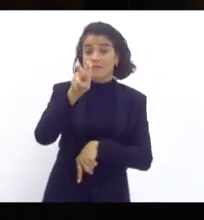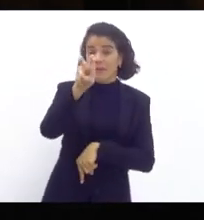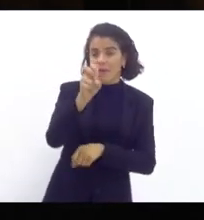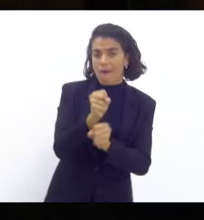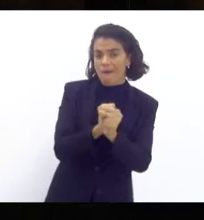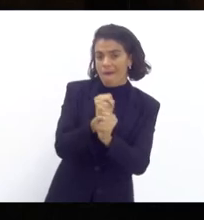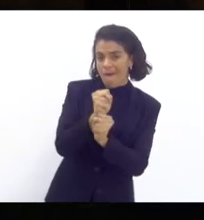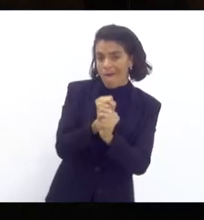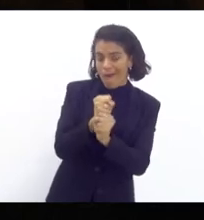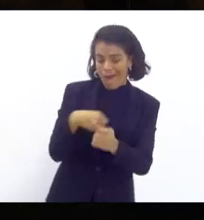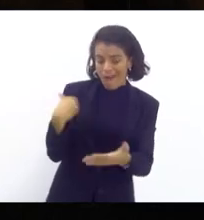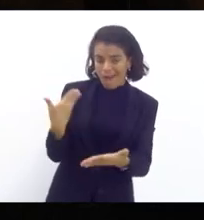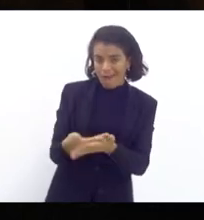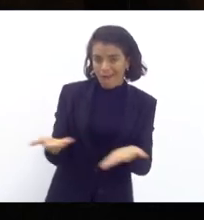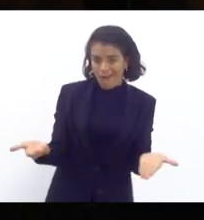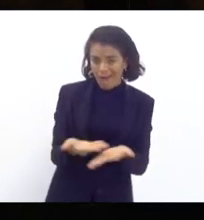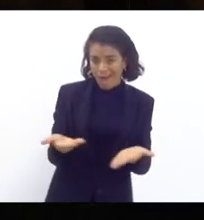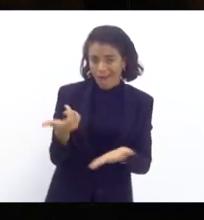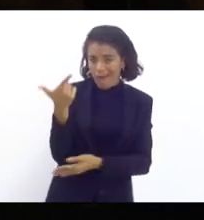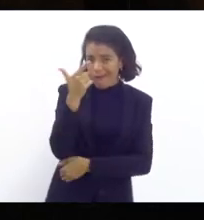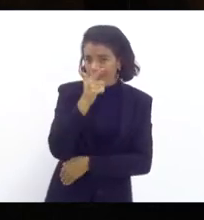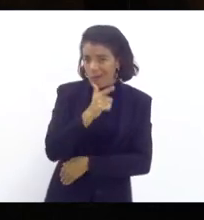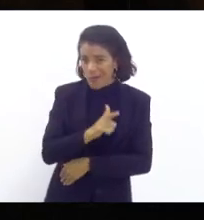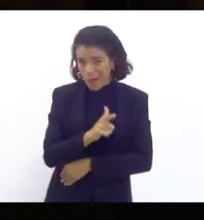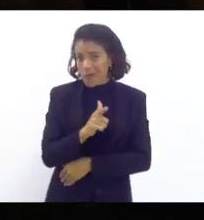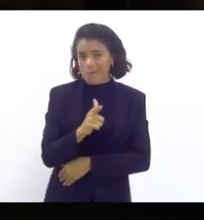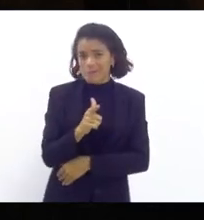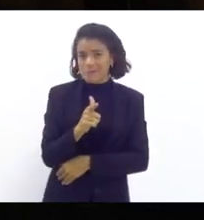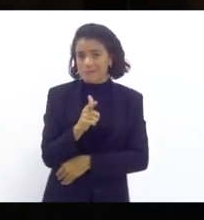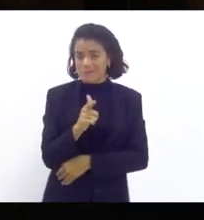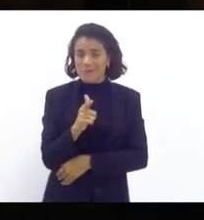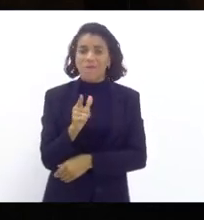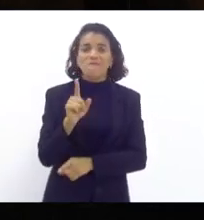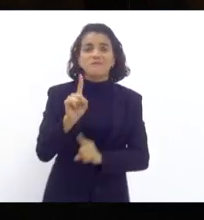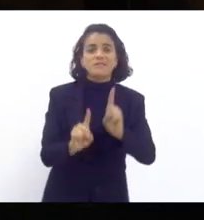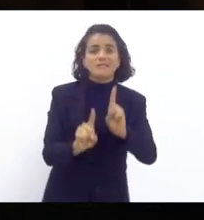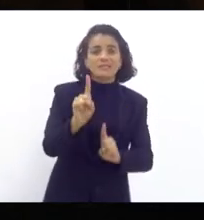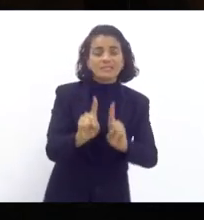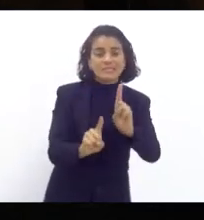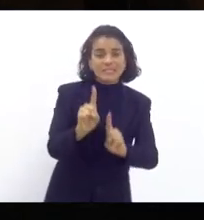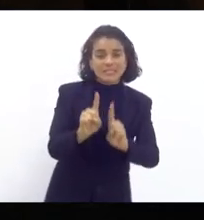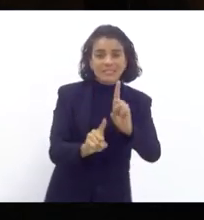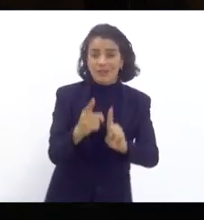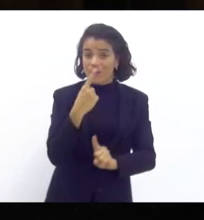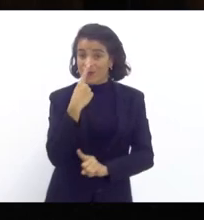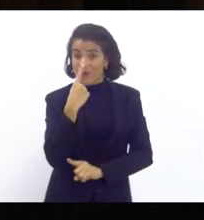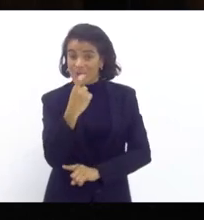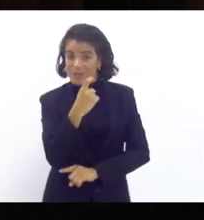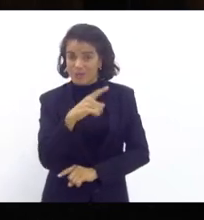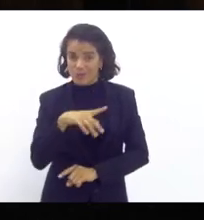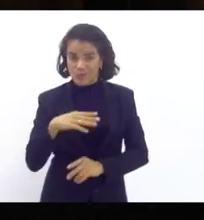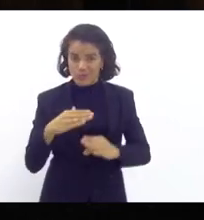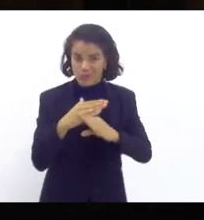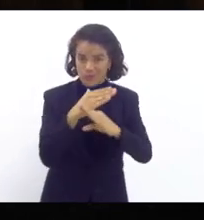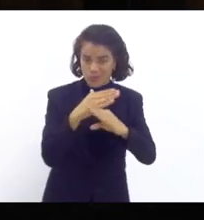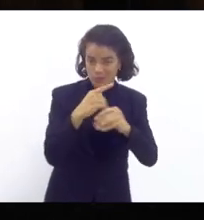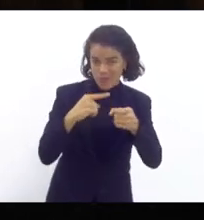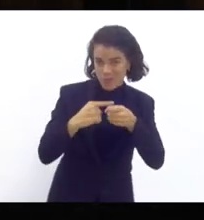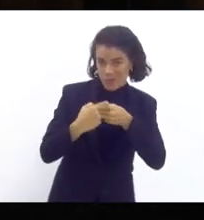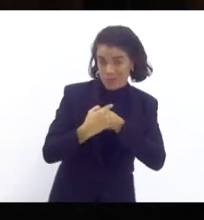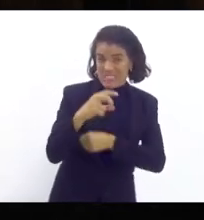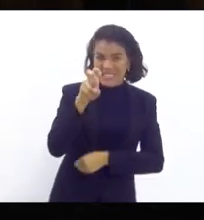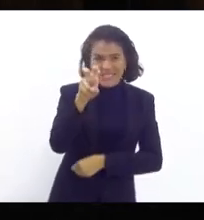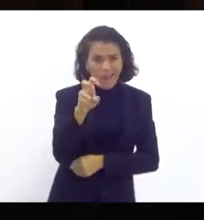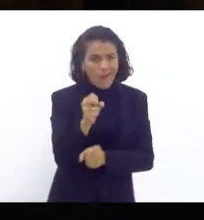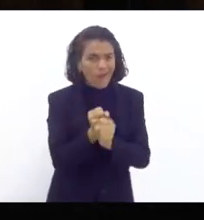5 anos e até agora não conseguiu fazer a licitação do lixo no município. Creio que